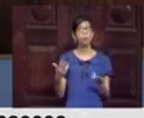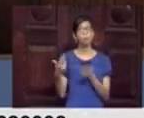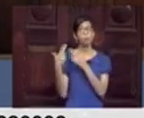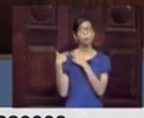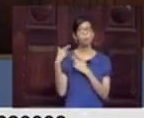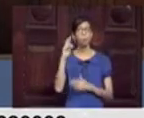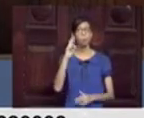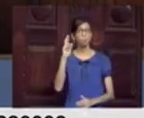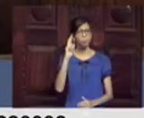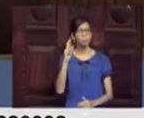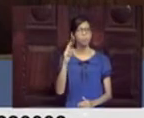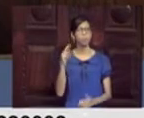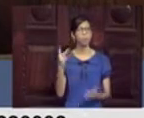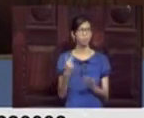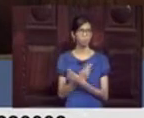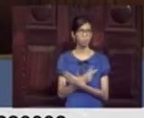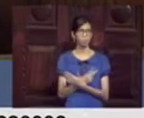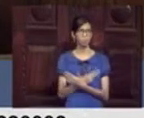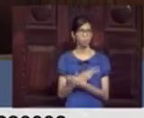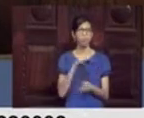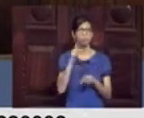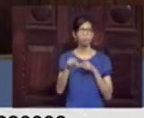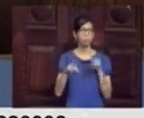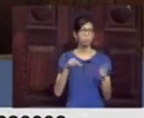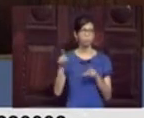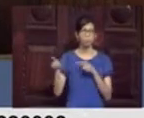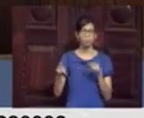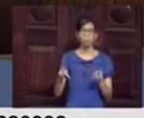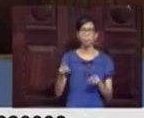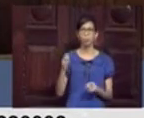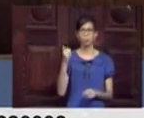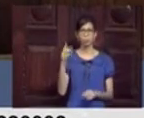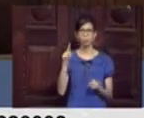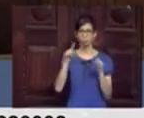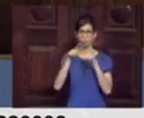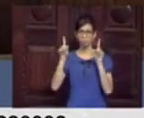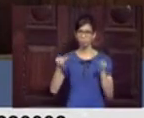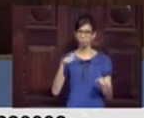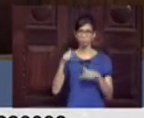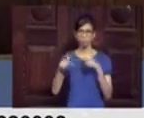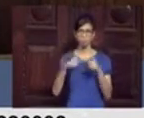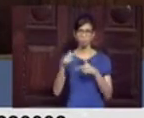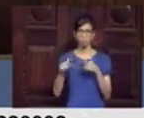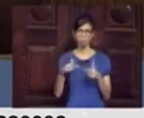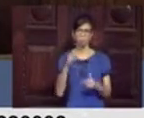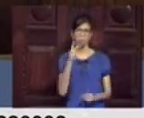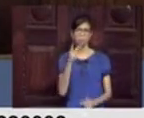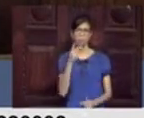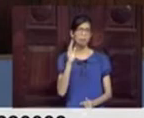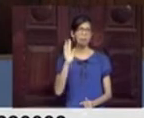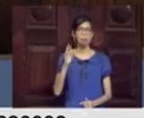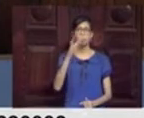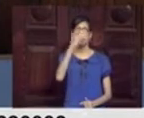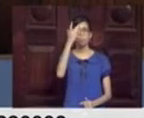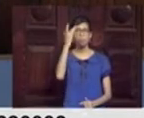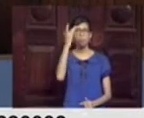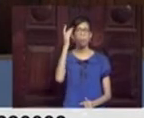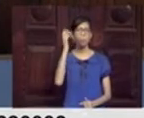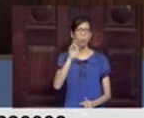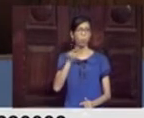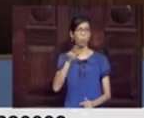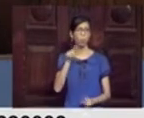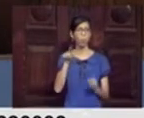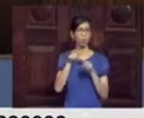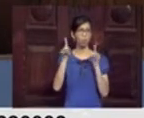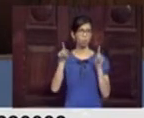responsabilidade o que está acontecendo. Essa população do lado de fora, e não é só servidor, e acho curioso, quando falar, mas tinha gente que não era servidor. Mas quem